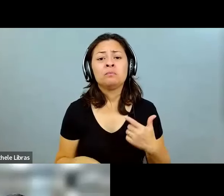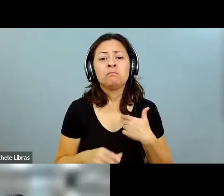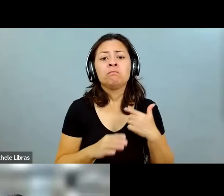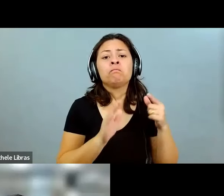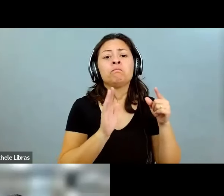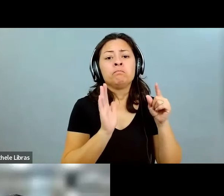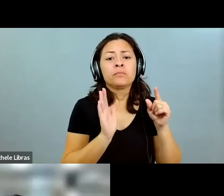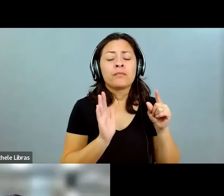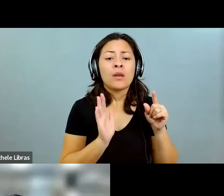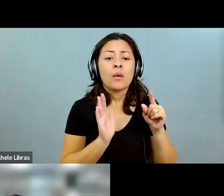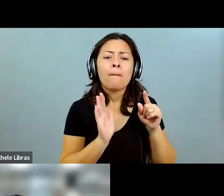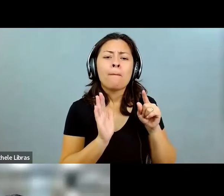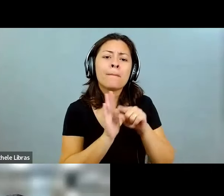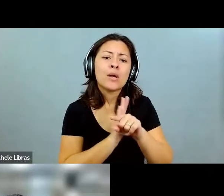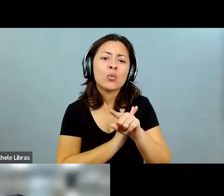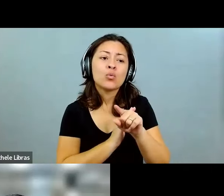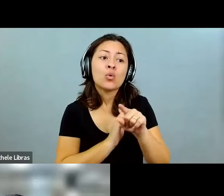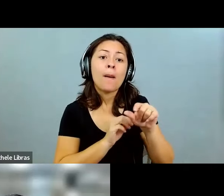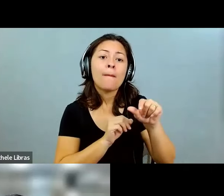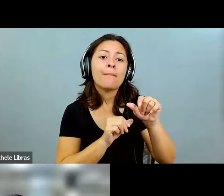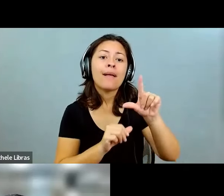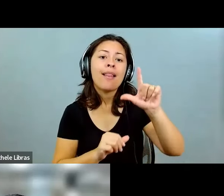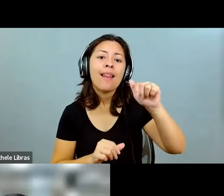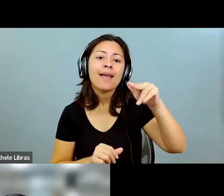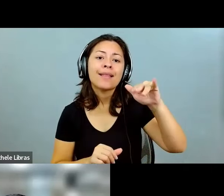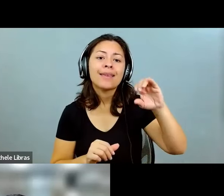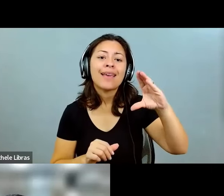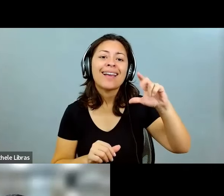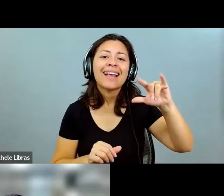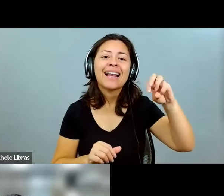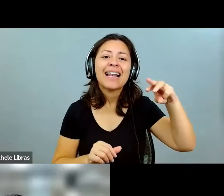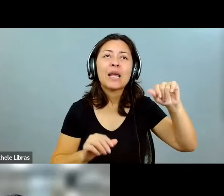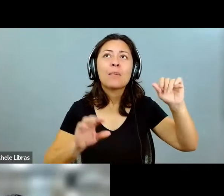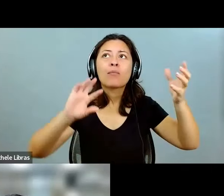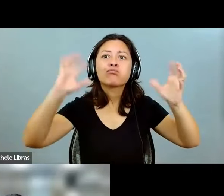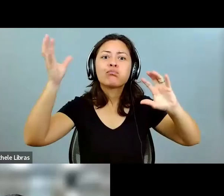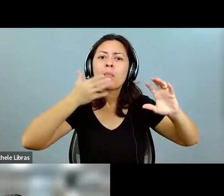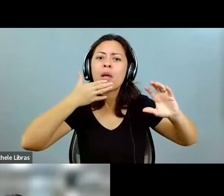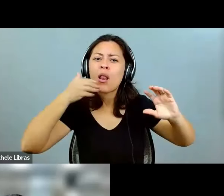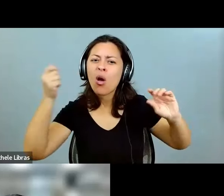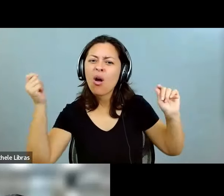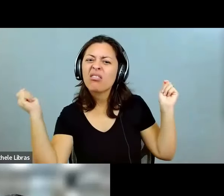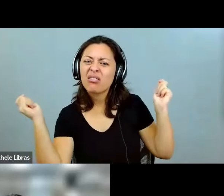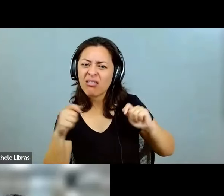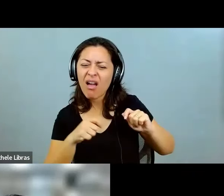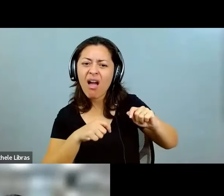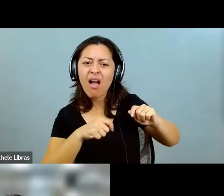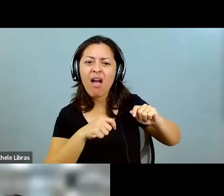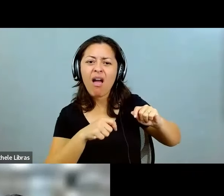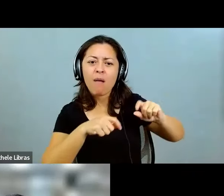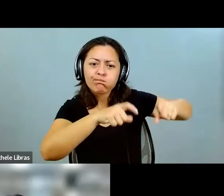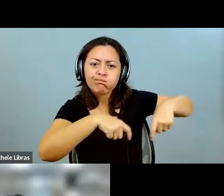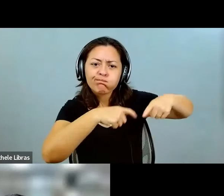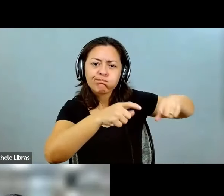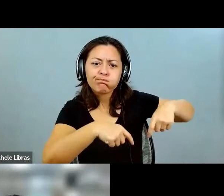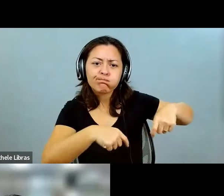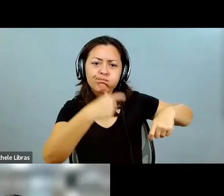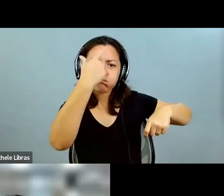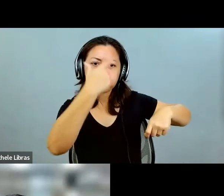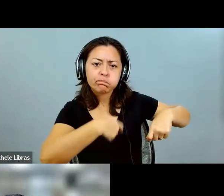uma Uma transição para Laninha estimando um clima melhor você já acha que é suficiente pro produtor voltar talvez crescer a